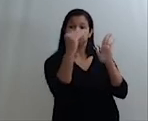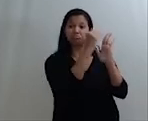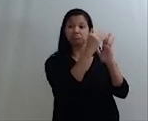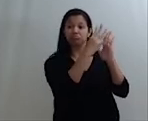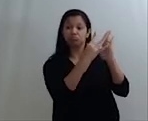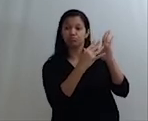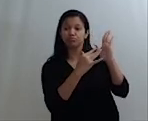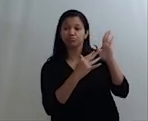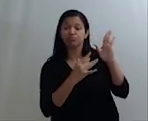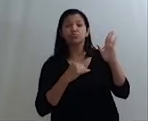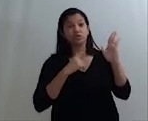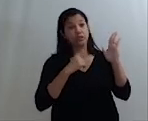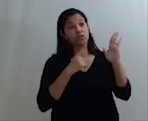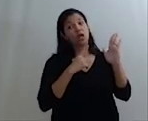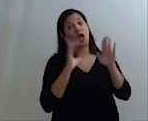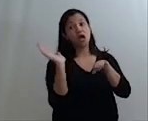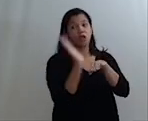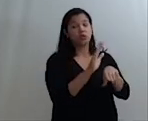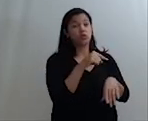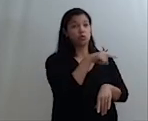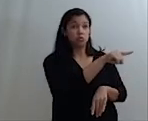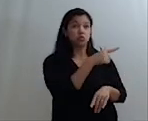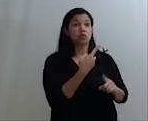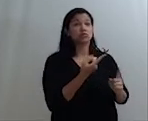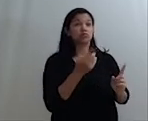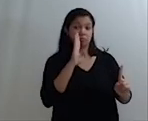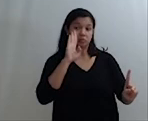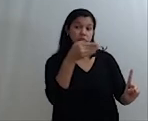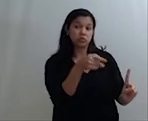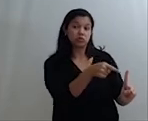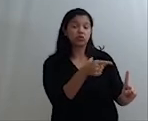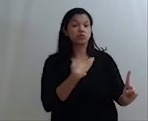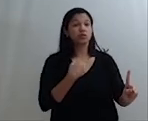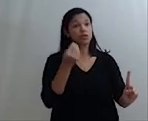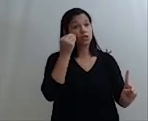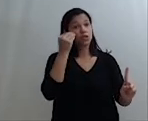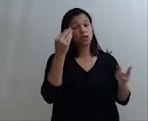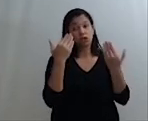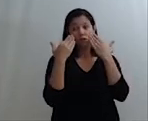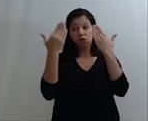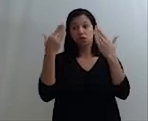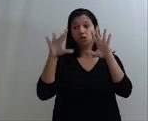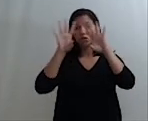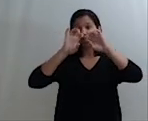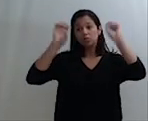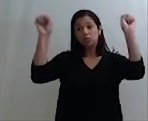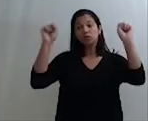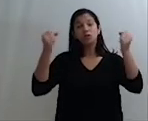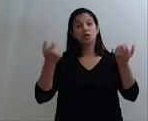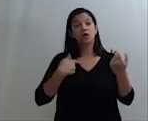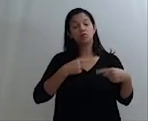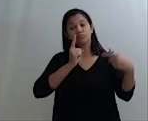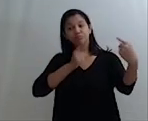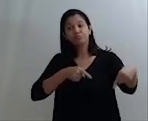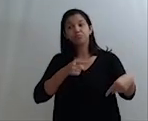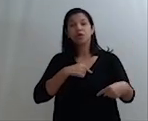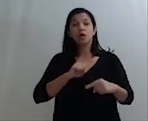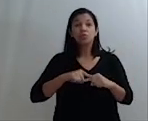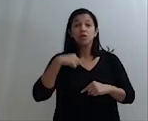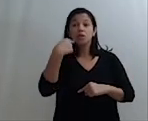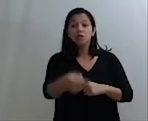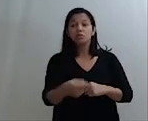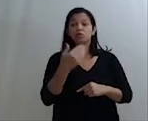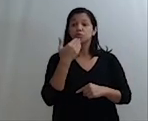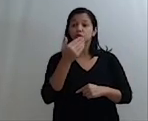paciente e lá o tribunal eh enfrentar essa questão e para depois chegar se for o caso a